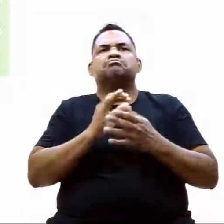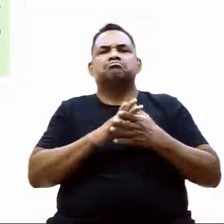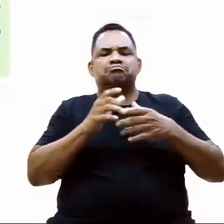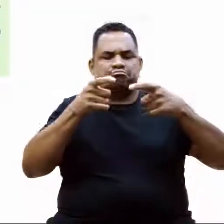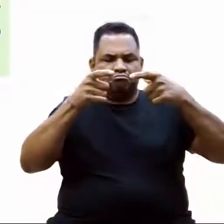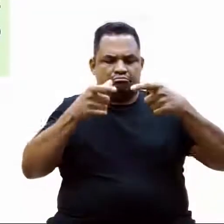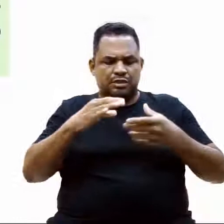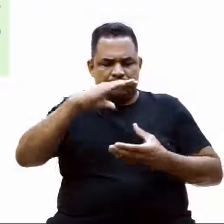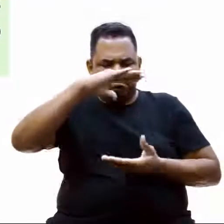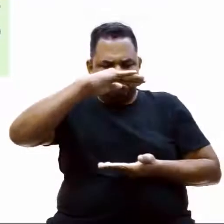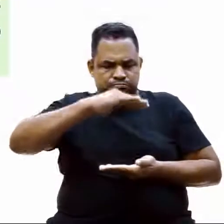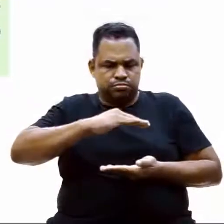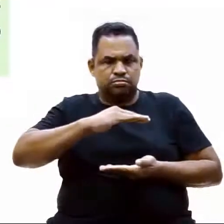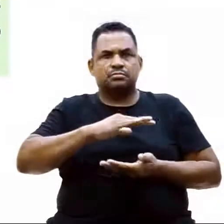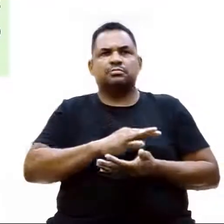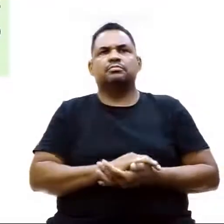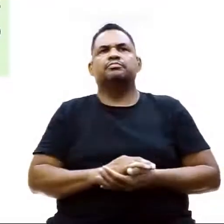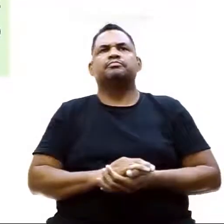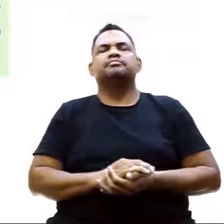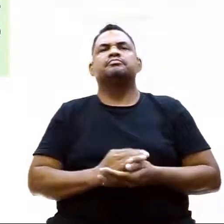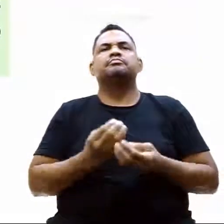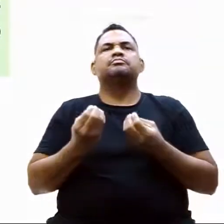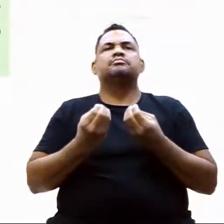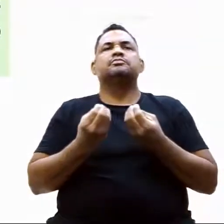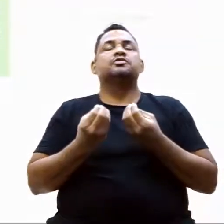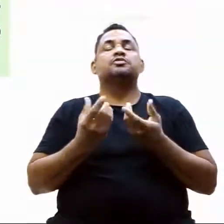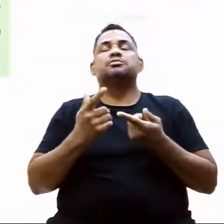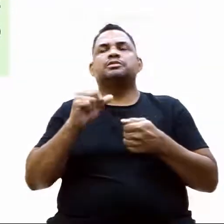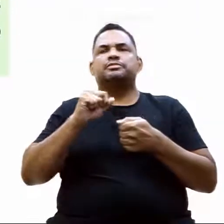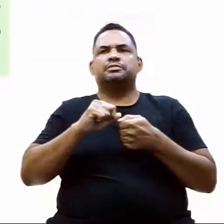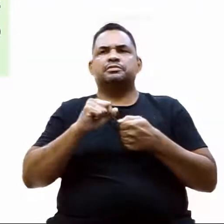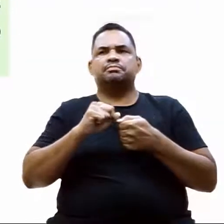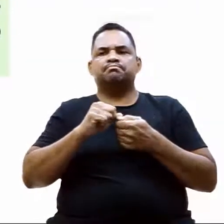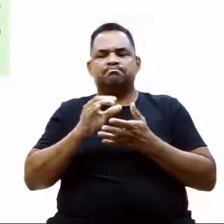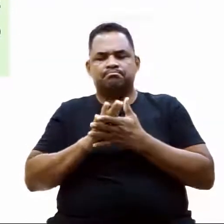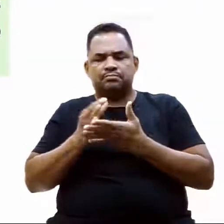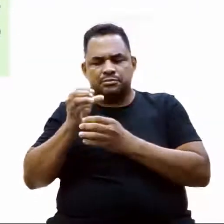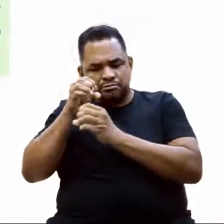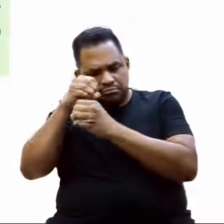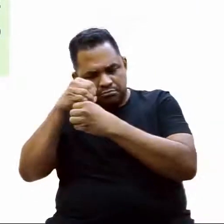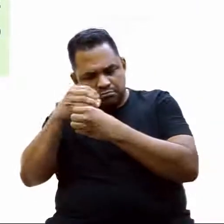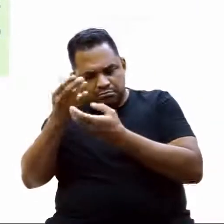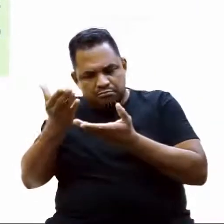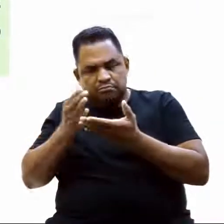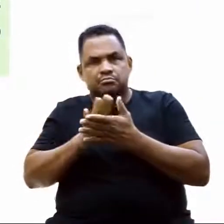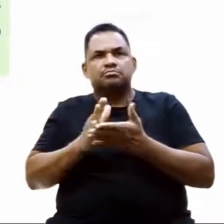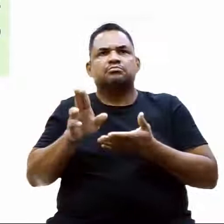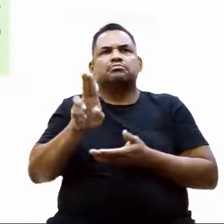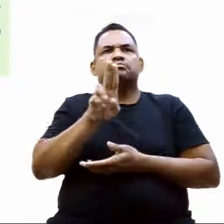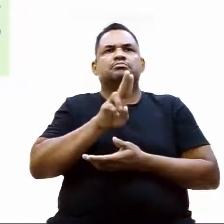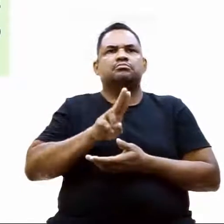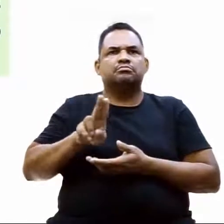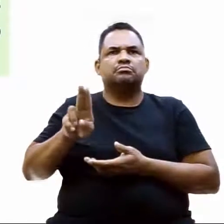fechados. Como ele realizou esse experimento, então? Ele utilizou